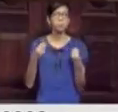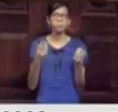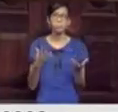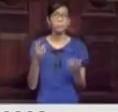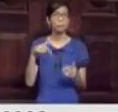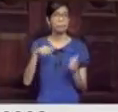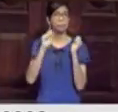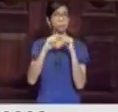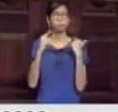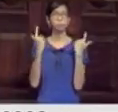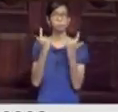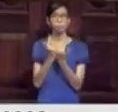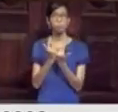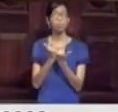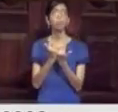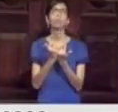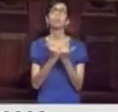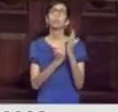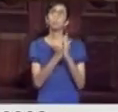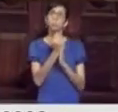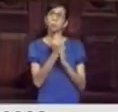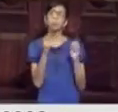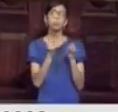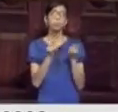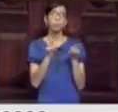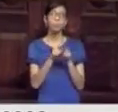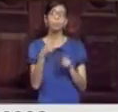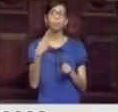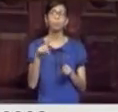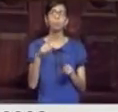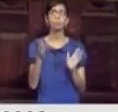Assembleia Legislativa aumentando o que o governo havia